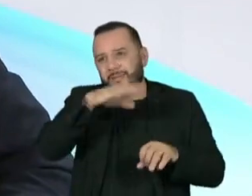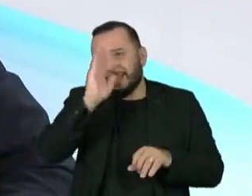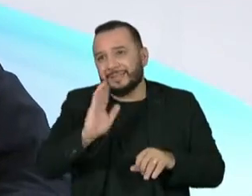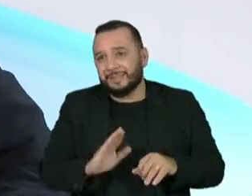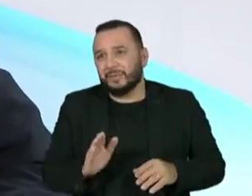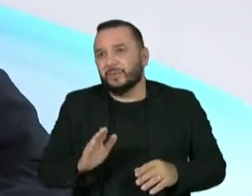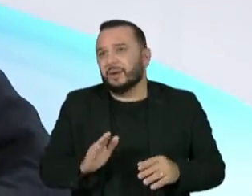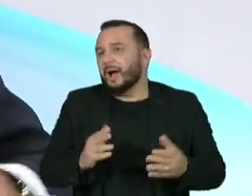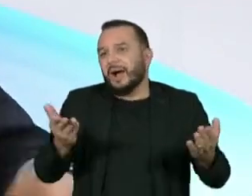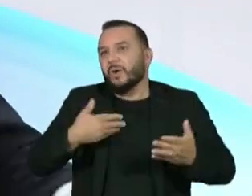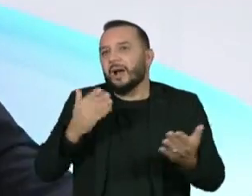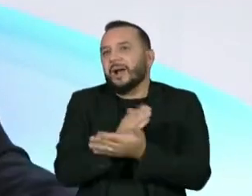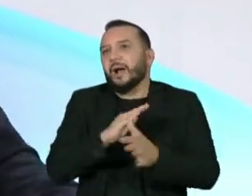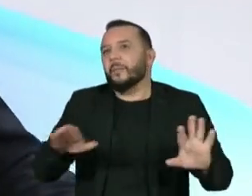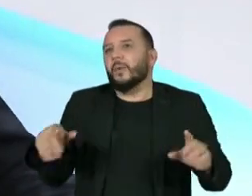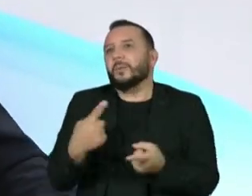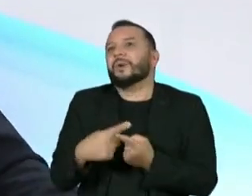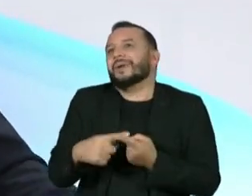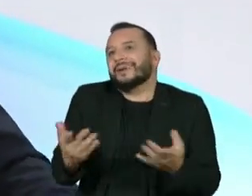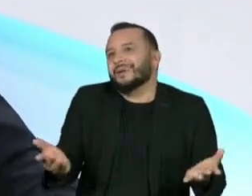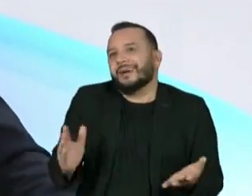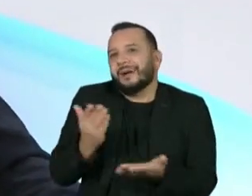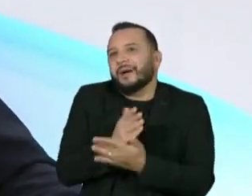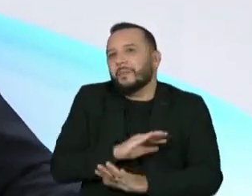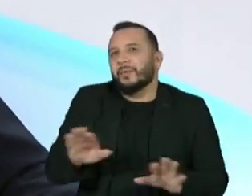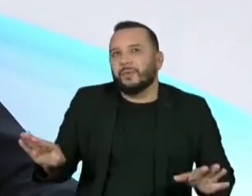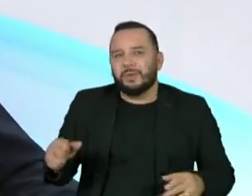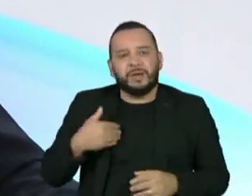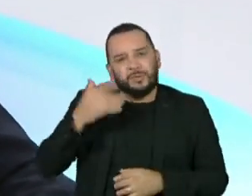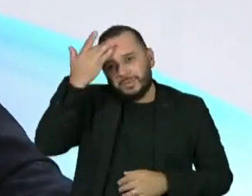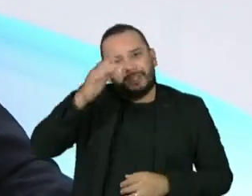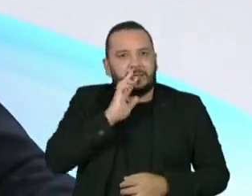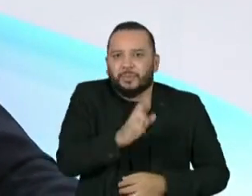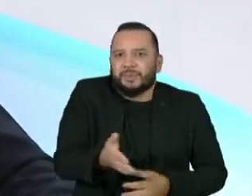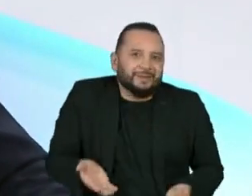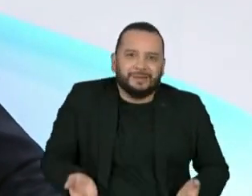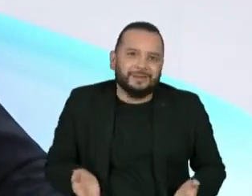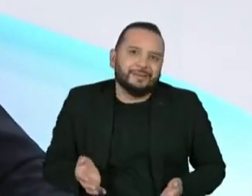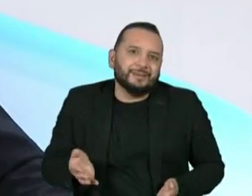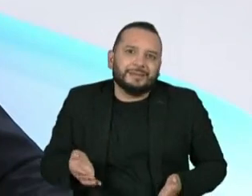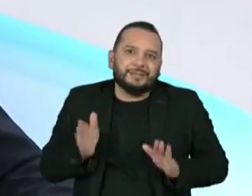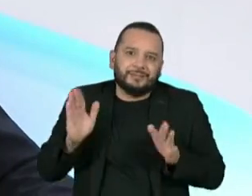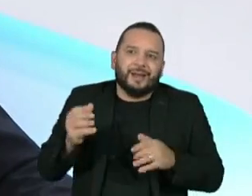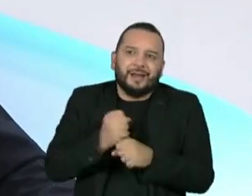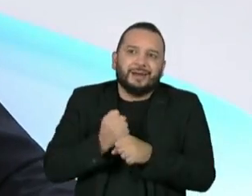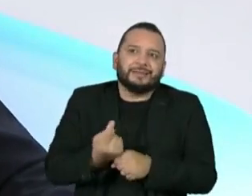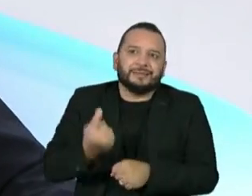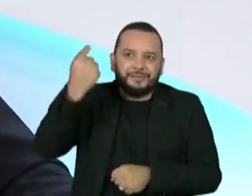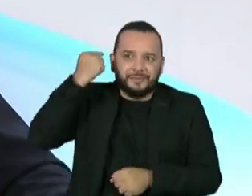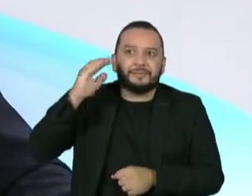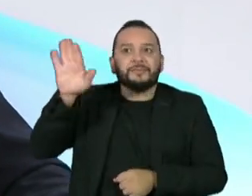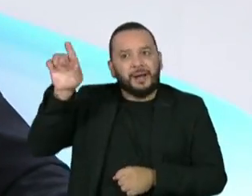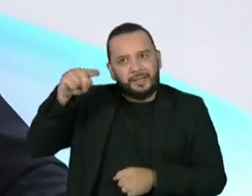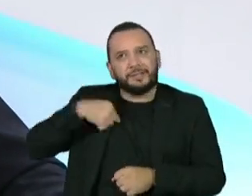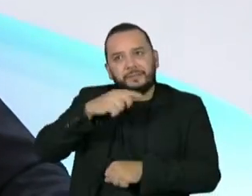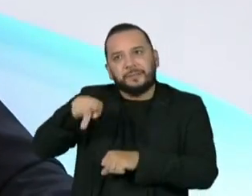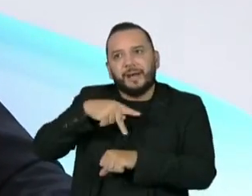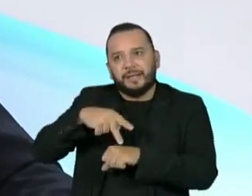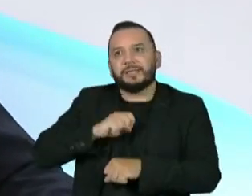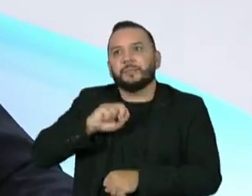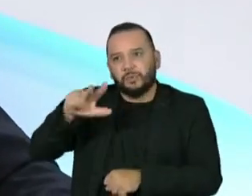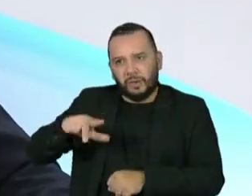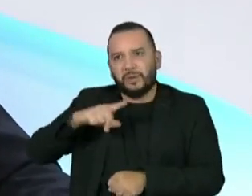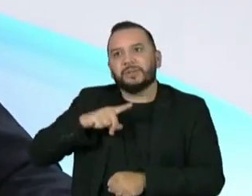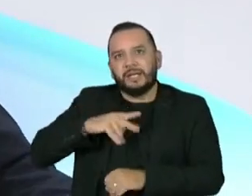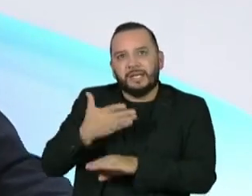Para ser sincero, eu não sei responder essa pergunta, porque isso já foi há muito tempo. O que te posso dizer é que em Portugal tem muitos